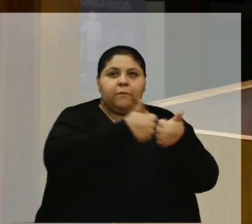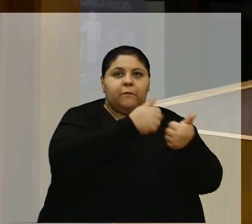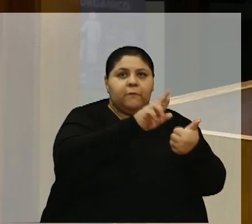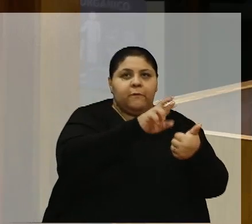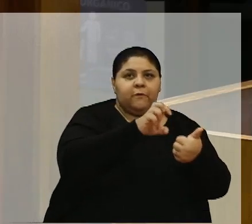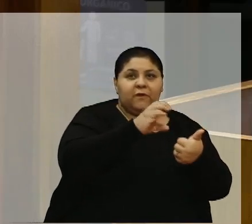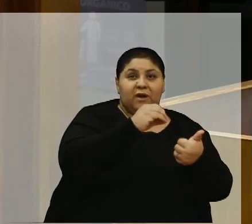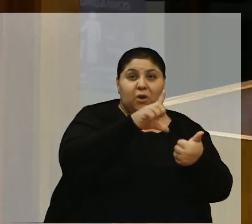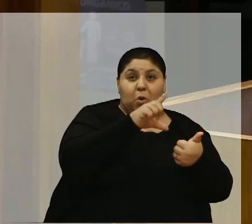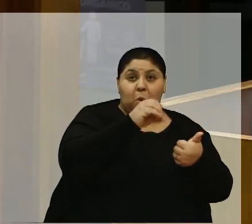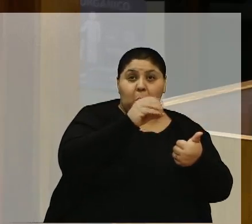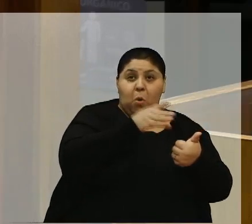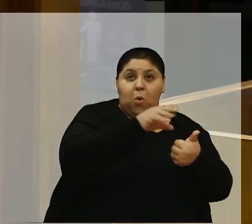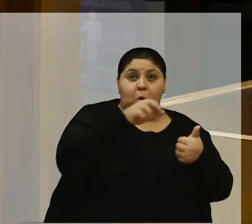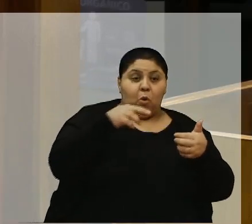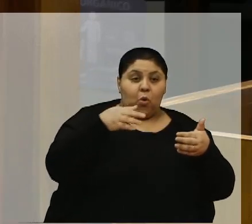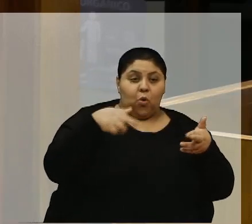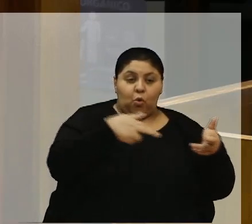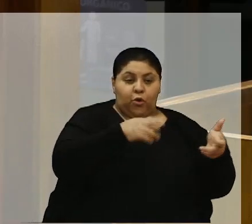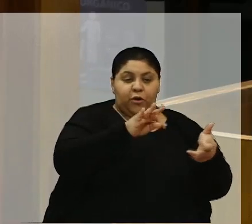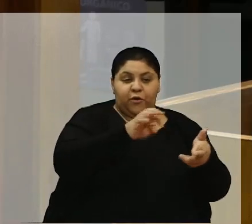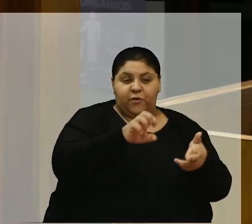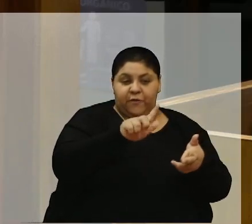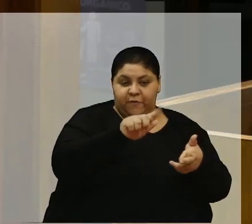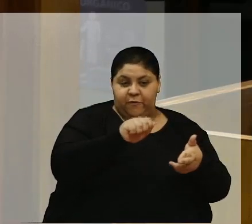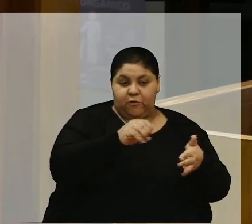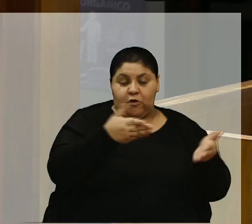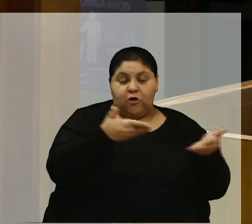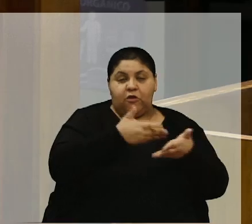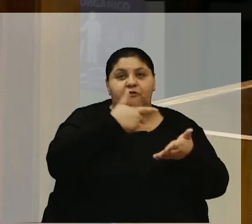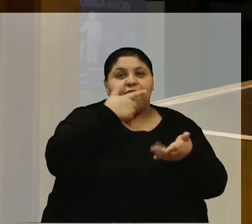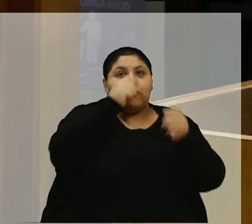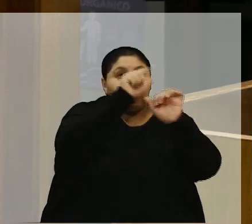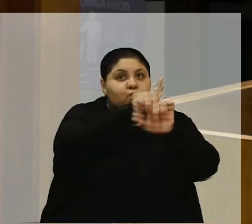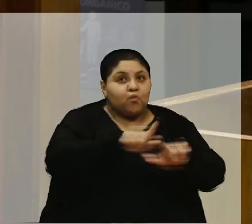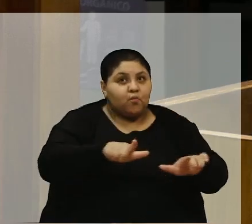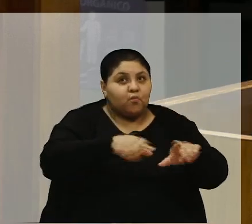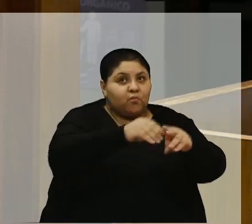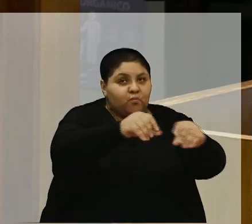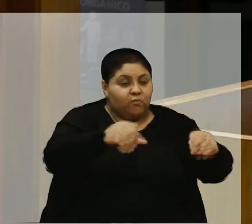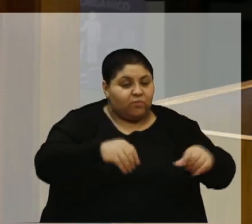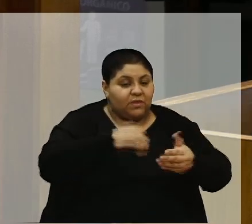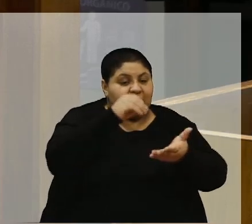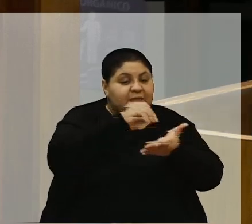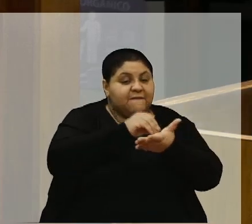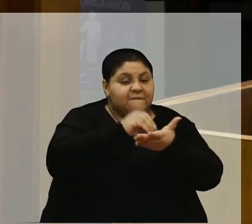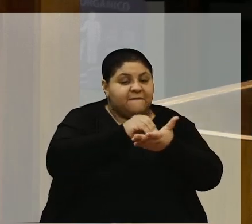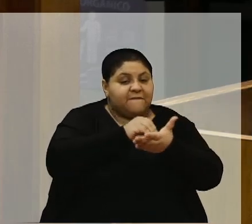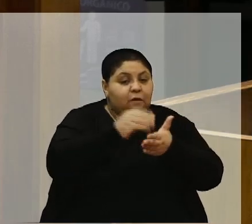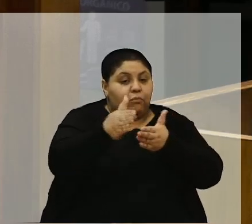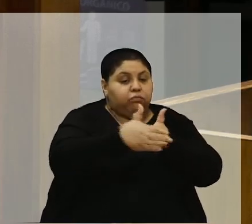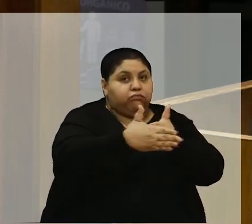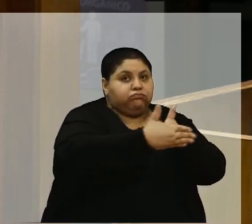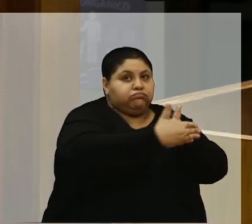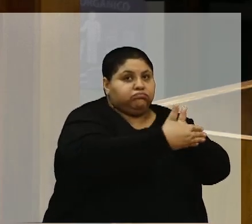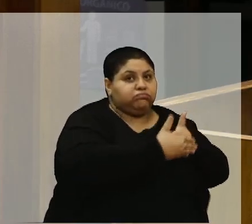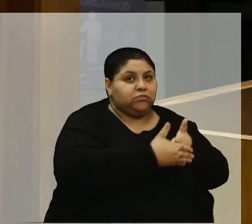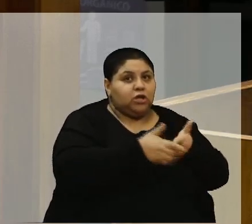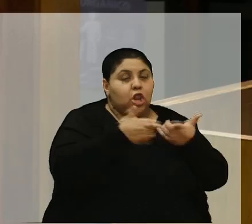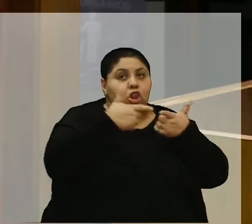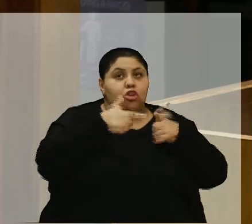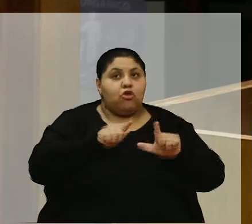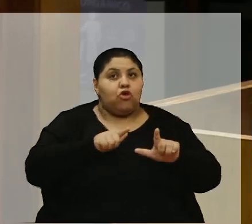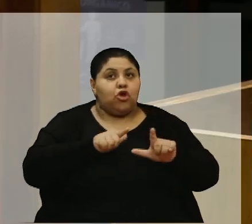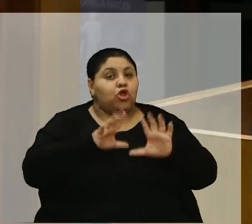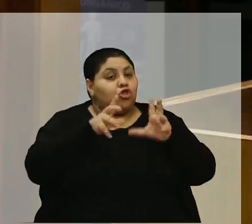Tega, e quando eu falo de assoreamento do Tega e de falta de contenção, é nós pegar todas aquelas